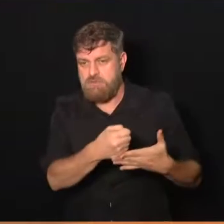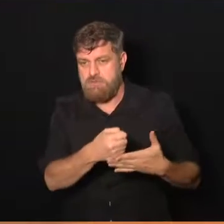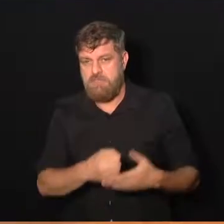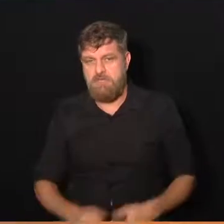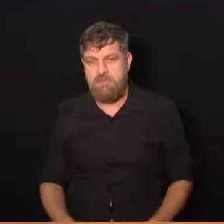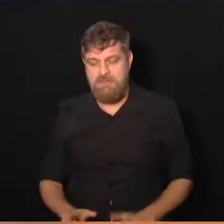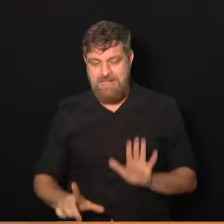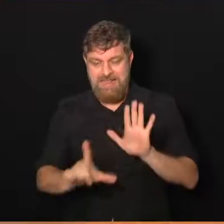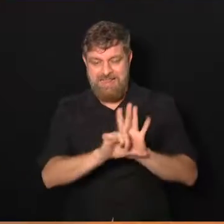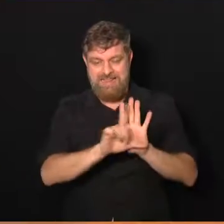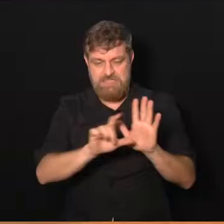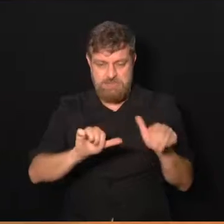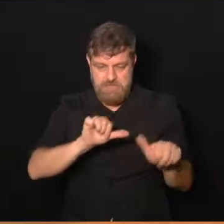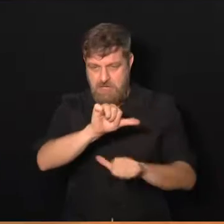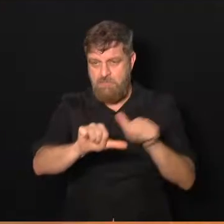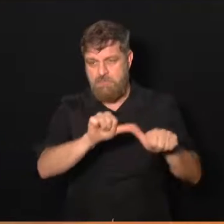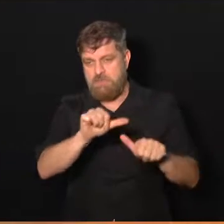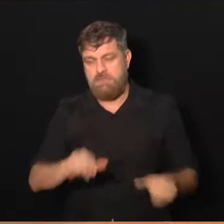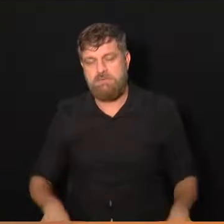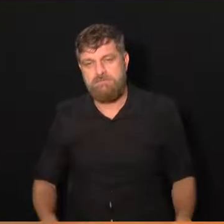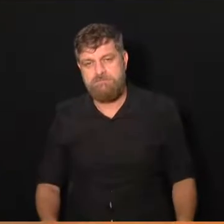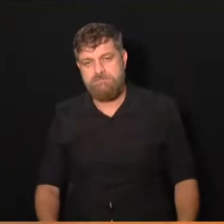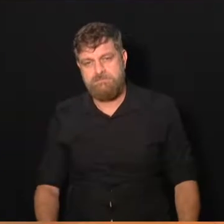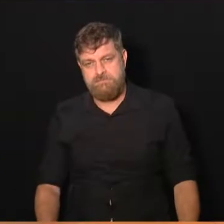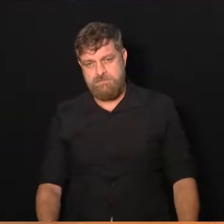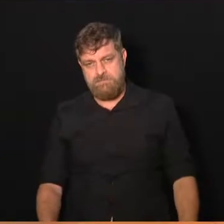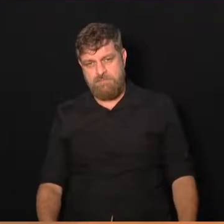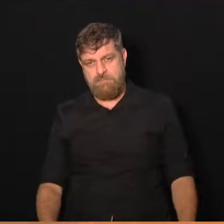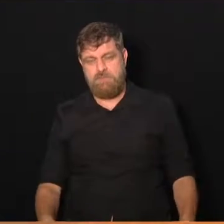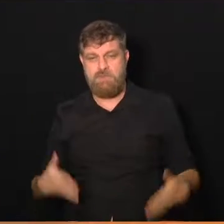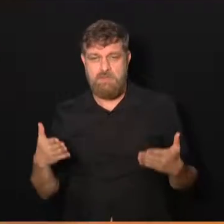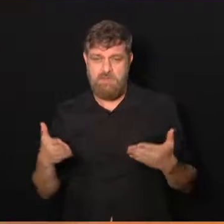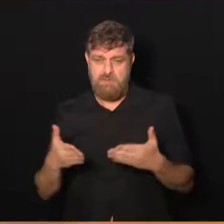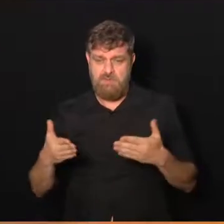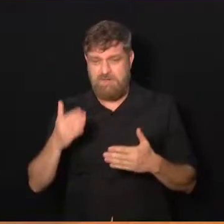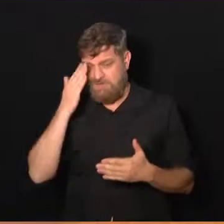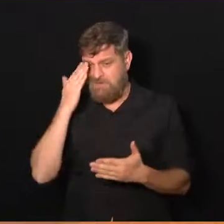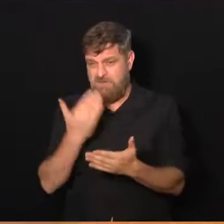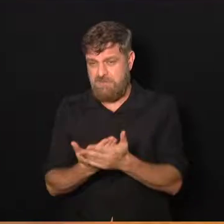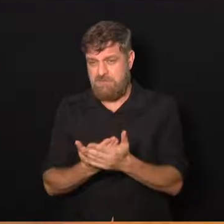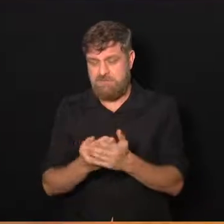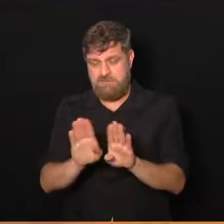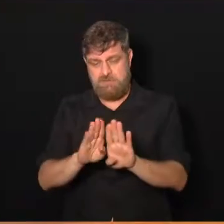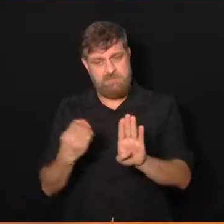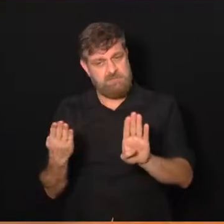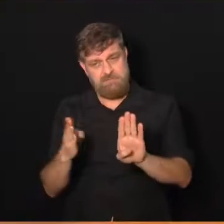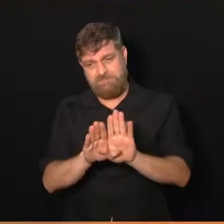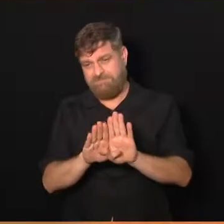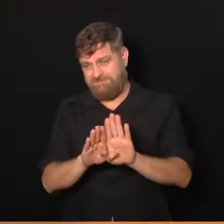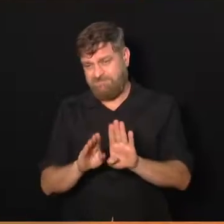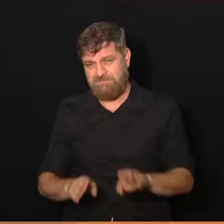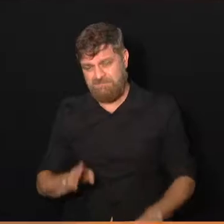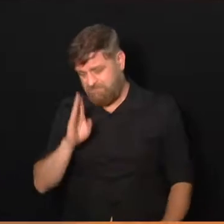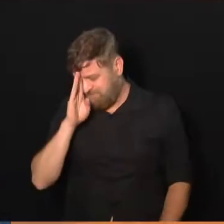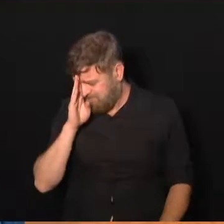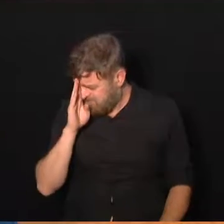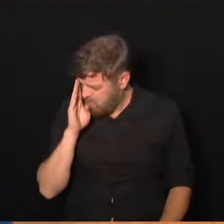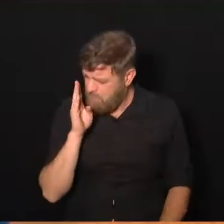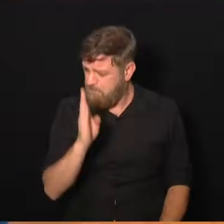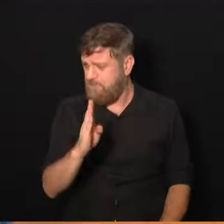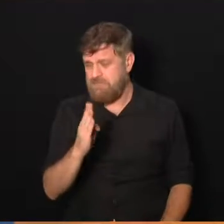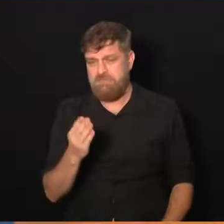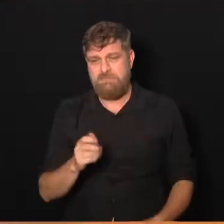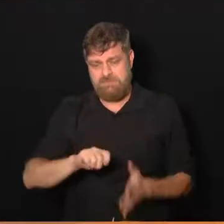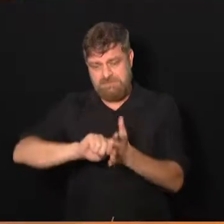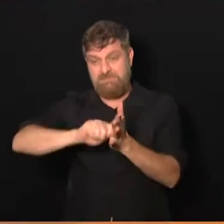mudança na legislação que venha a favorecer isso, né? Agora, eu creio que o portão a porta, um portão,